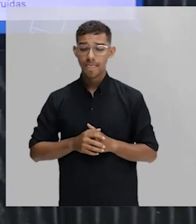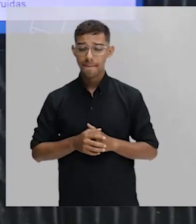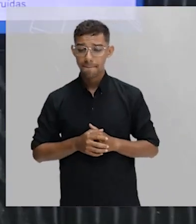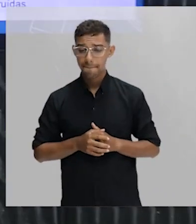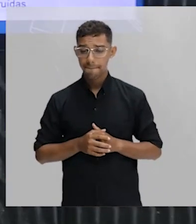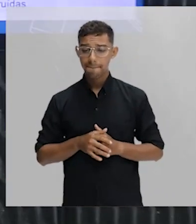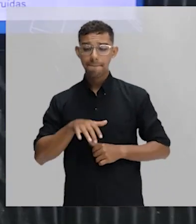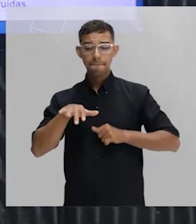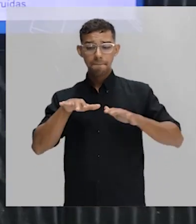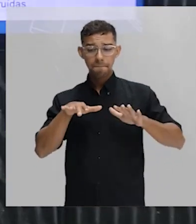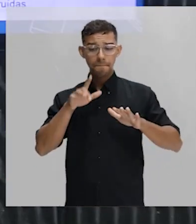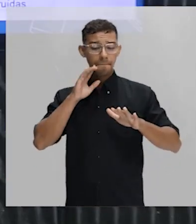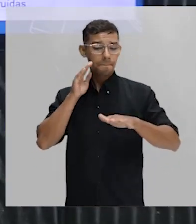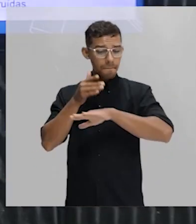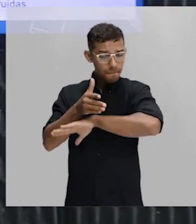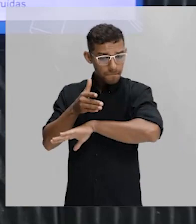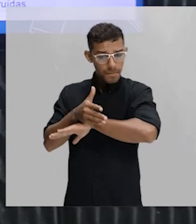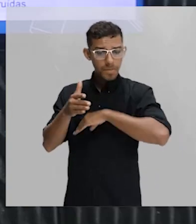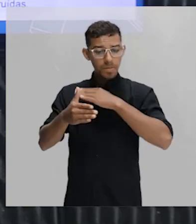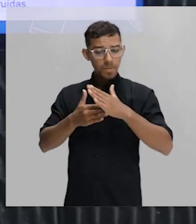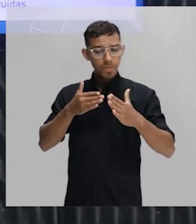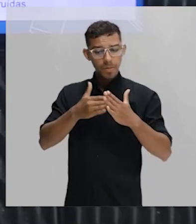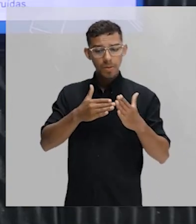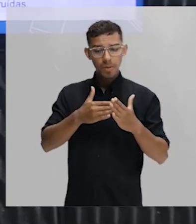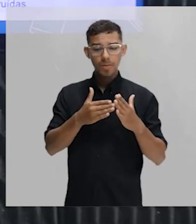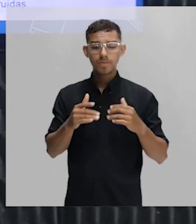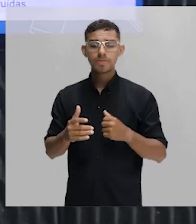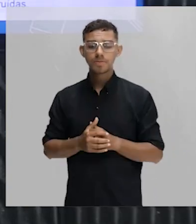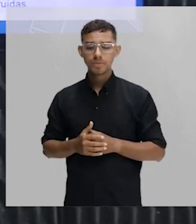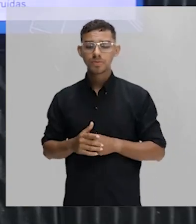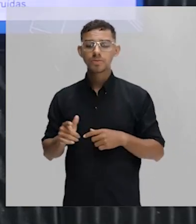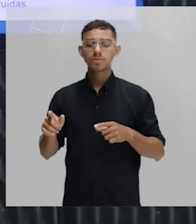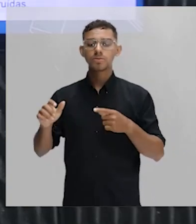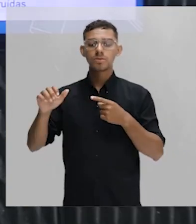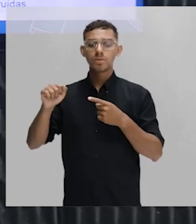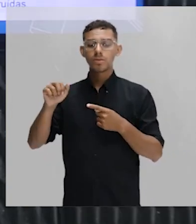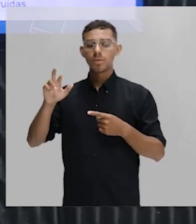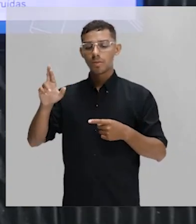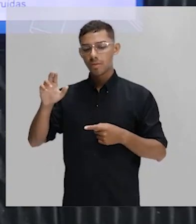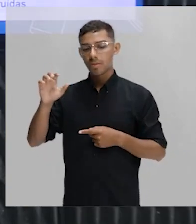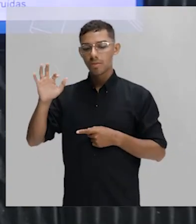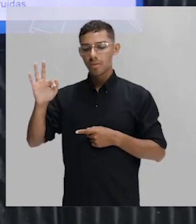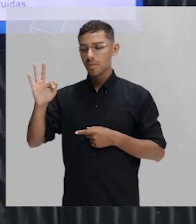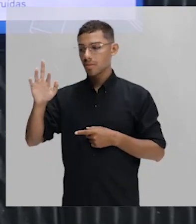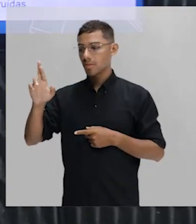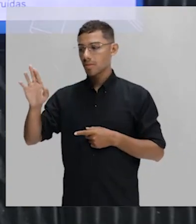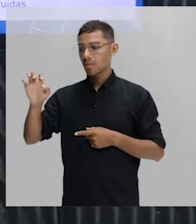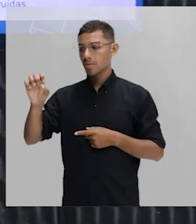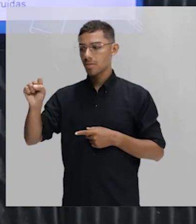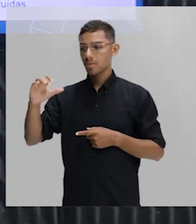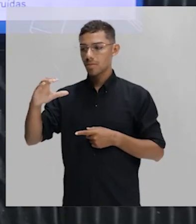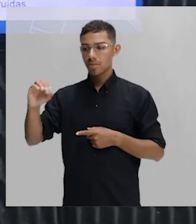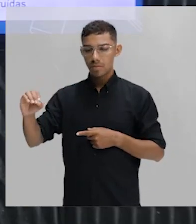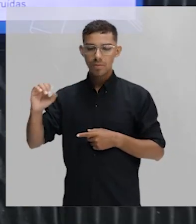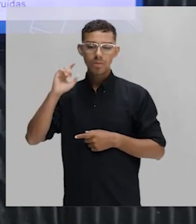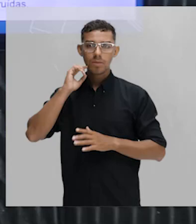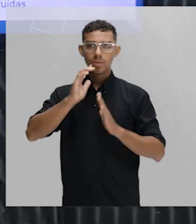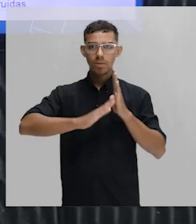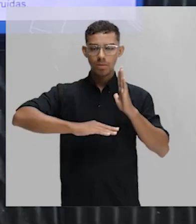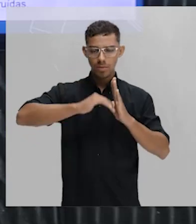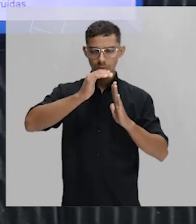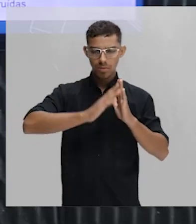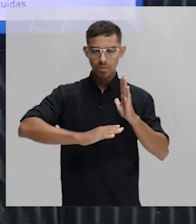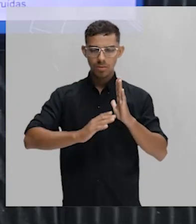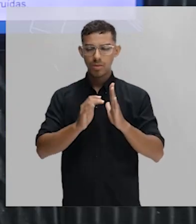movimento, a interferência, eram feitas com afresco. Professor, eu já ouvi falar de afresco, mas eu não lembro o que era. O afresco era uma pintura que era feita